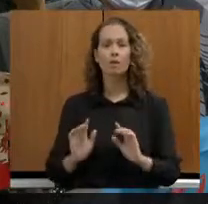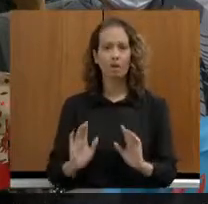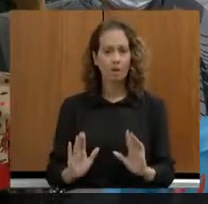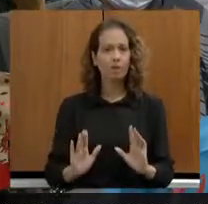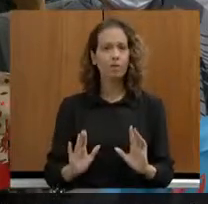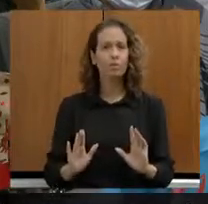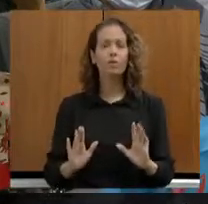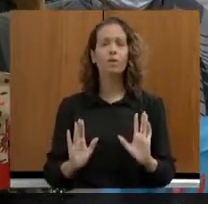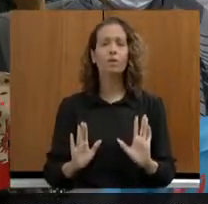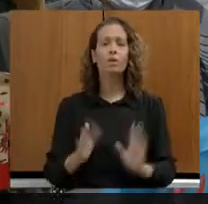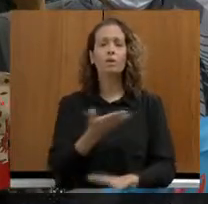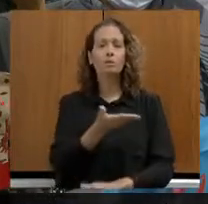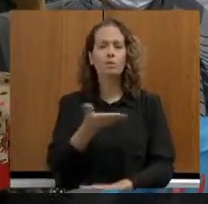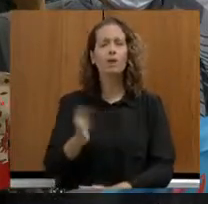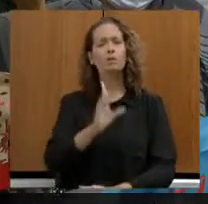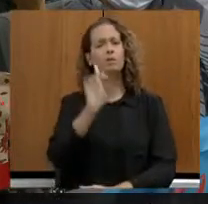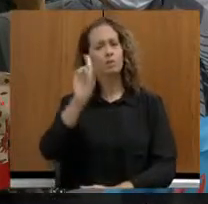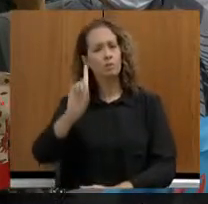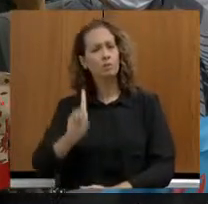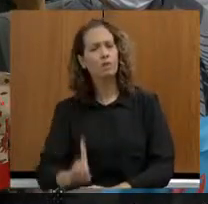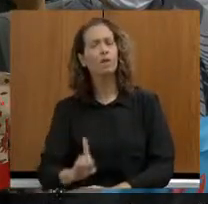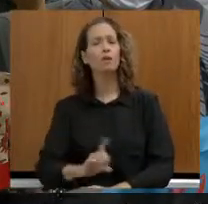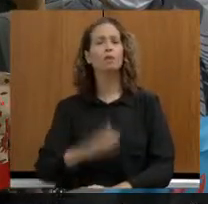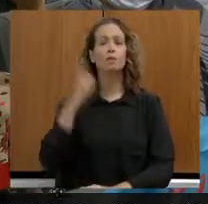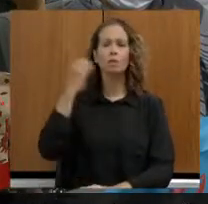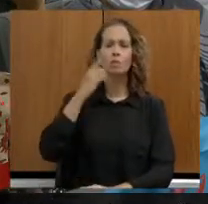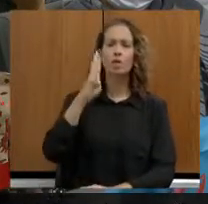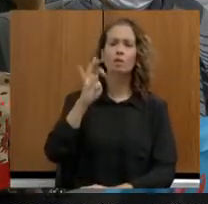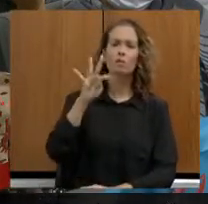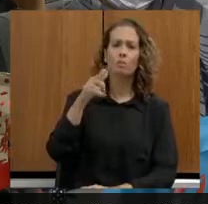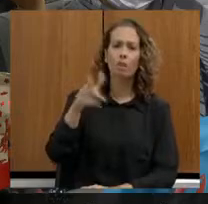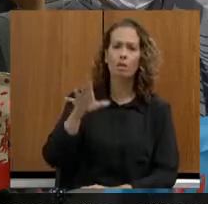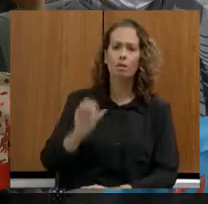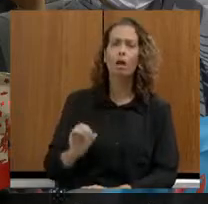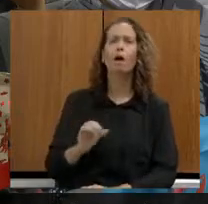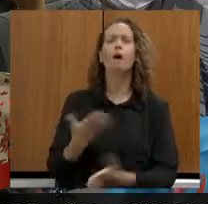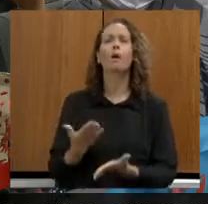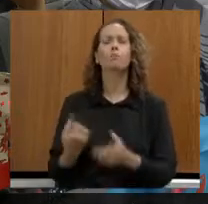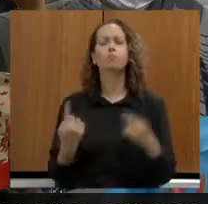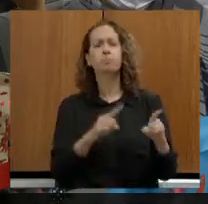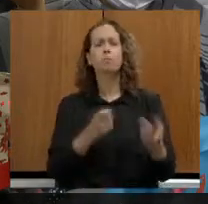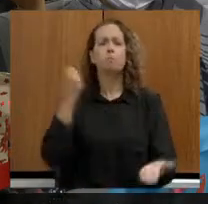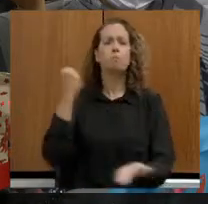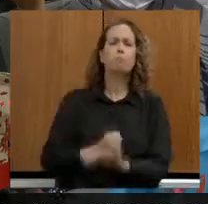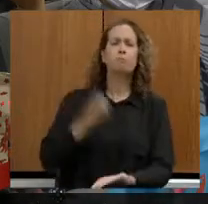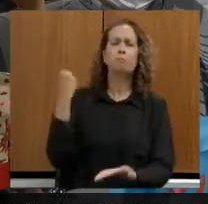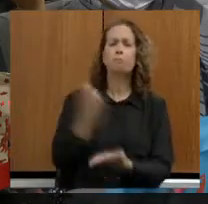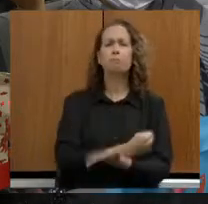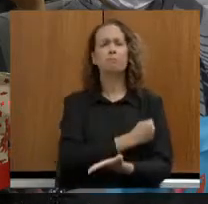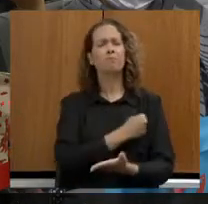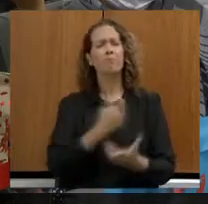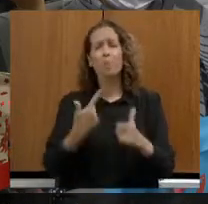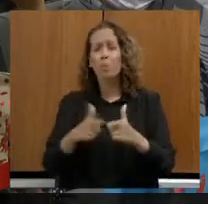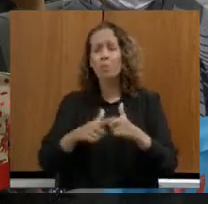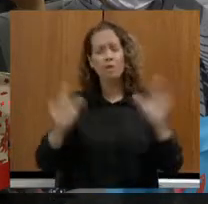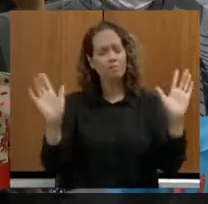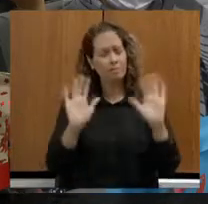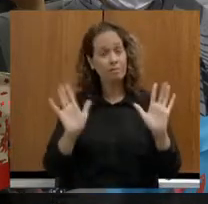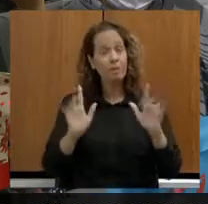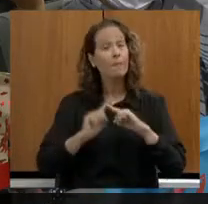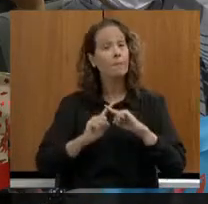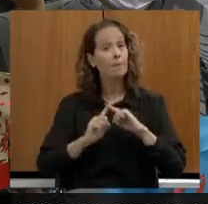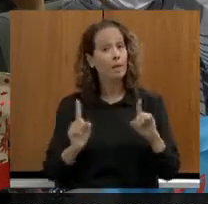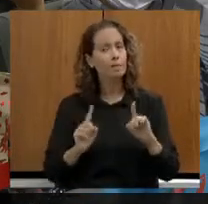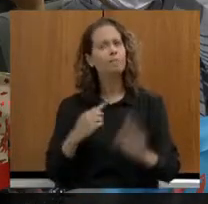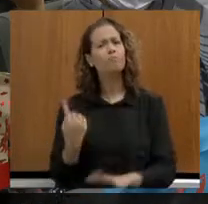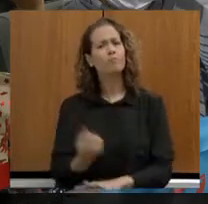vamos debater vossa excelência' tem o direito dele tá Betão tenho direito e protestada amor na mesa fazer não tem problema agora